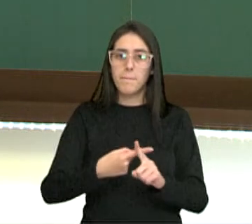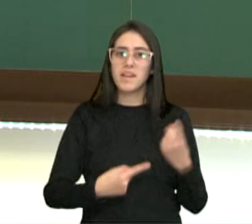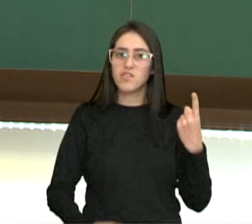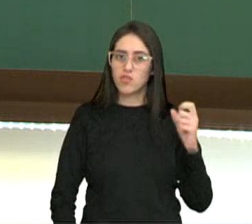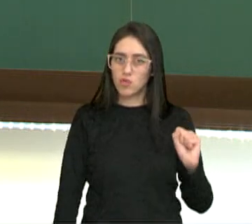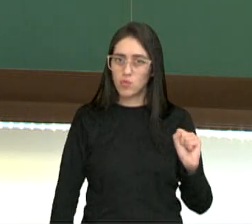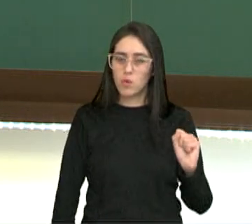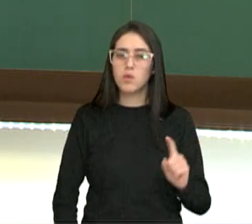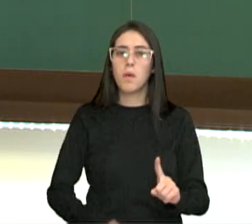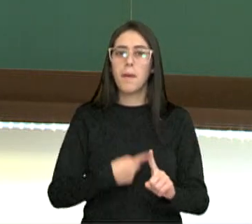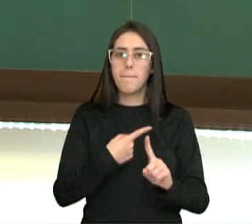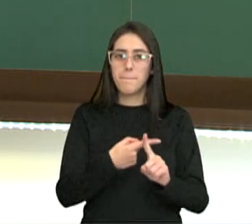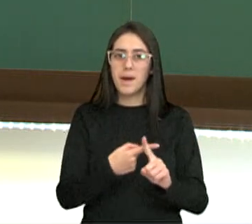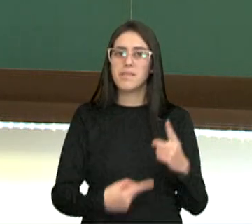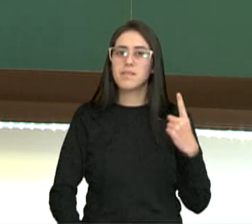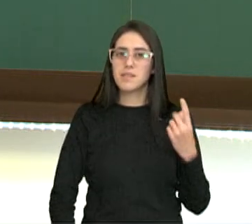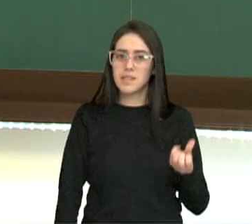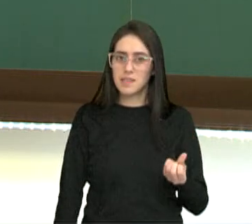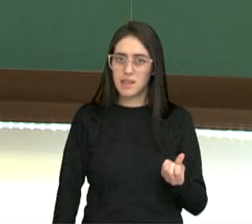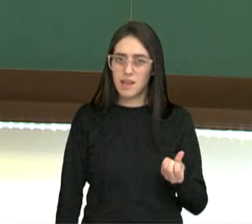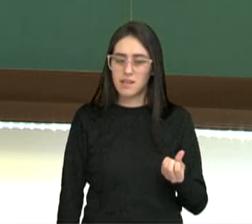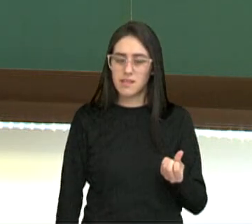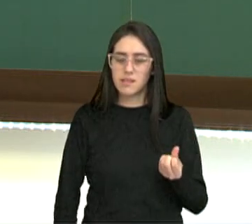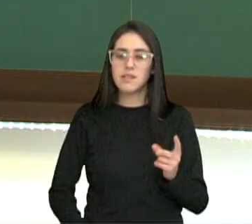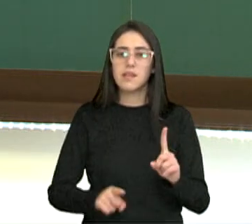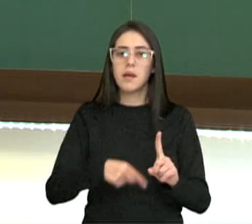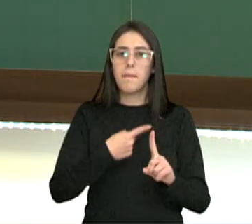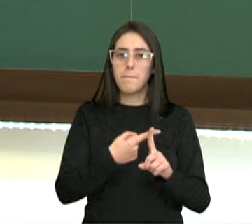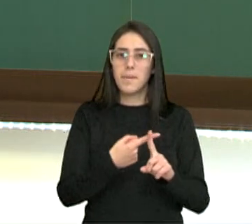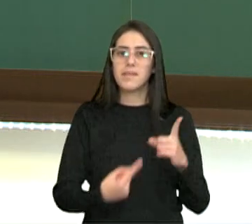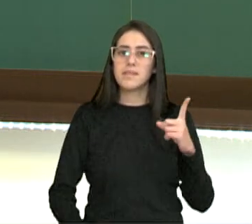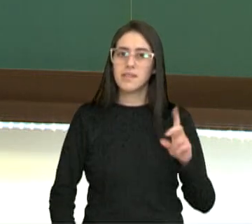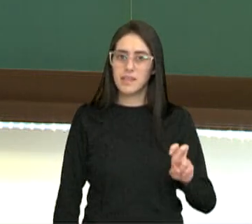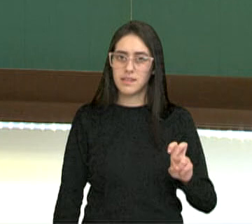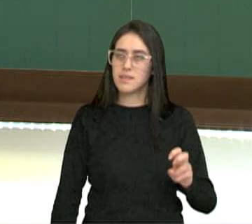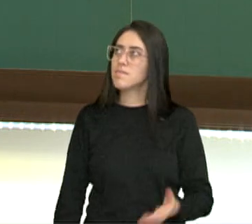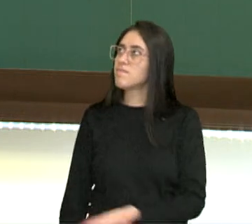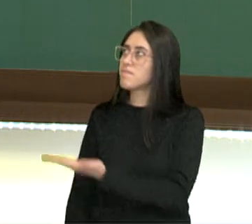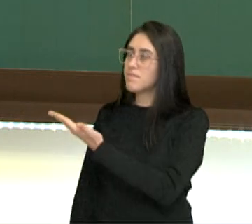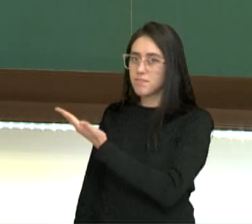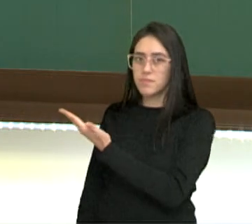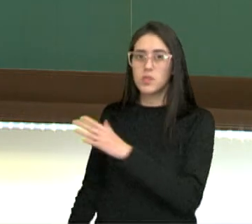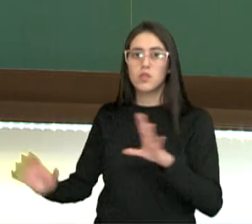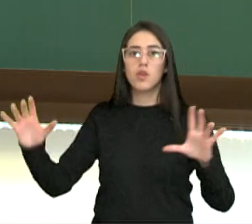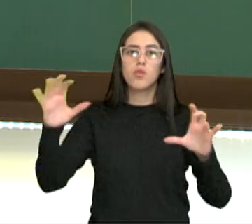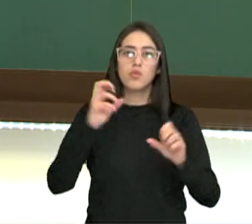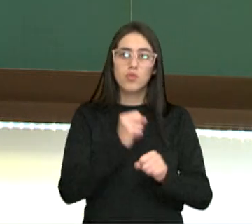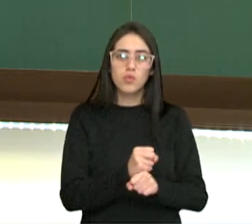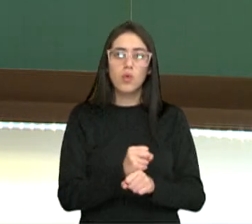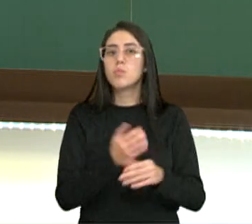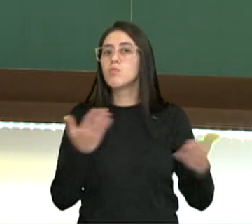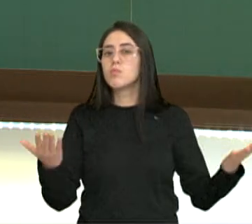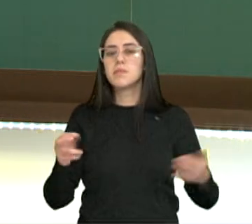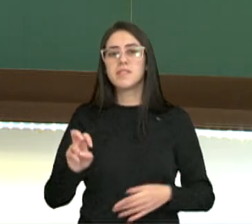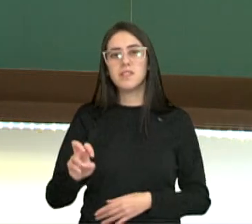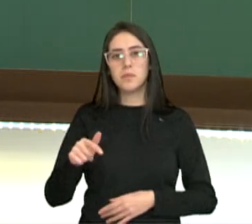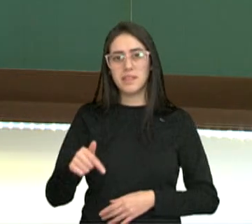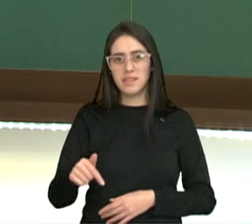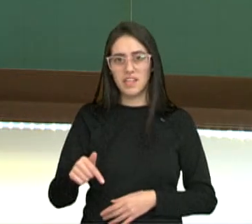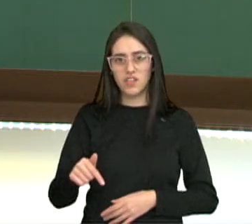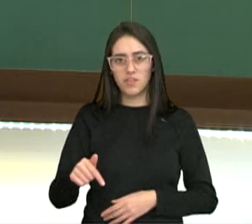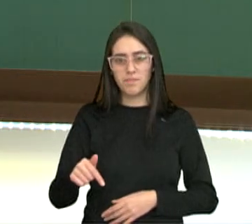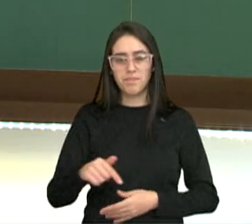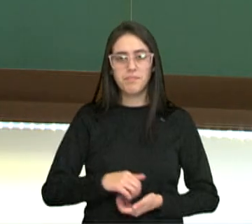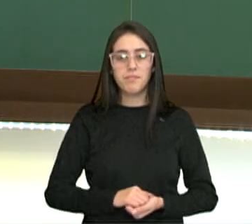18 mais 16 mais 15. Então, essa soma vai ser igual a 57.